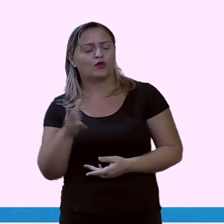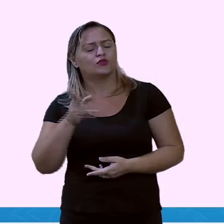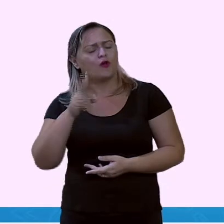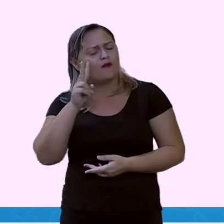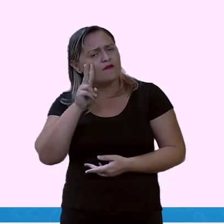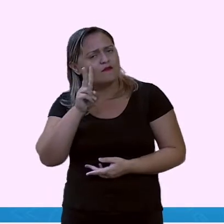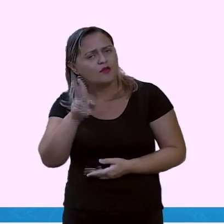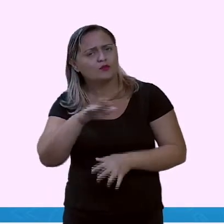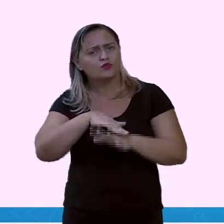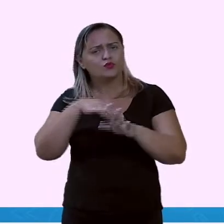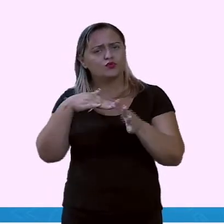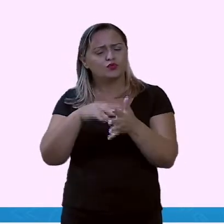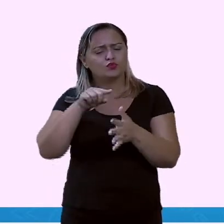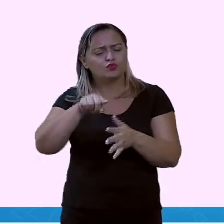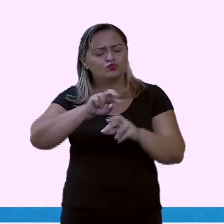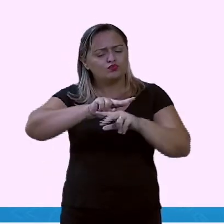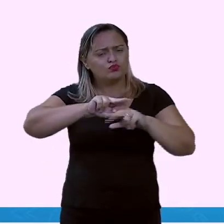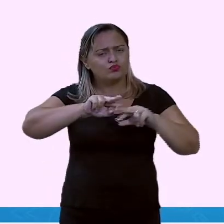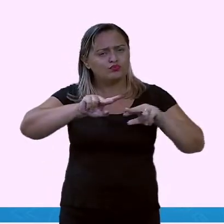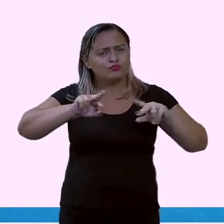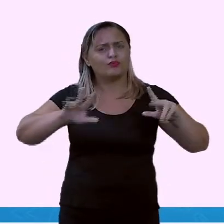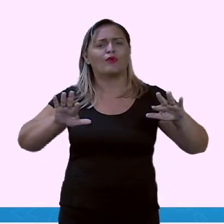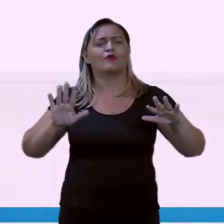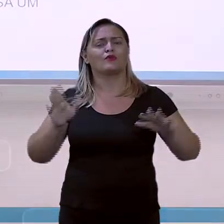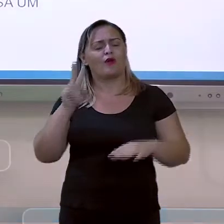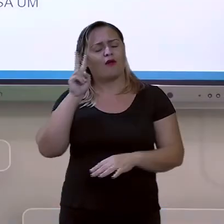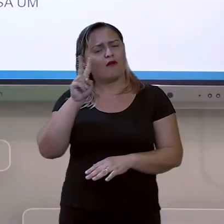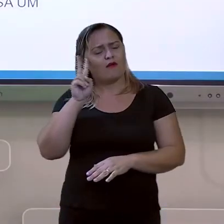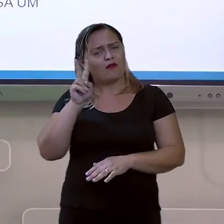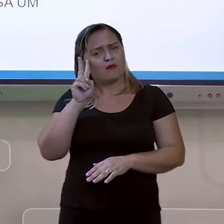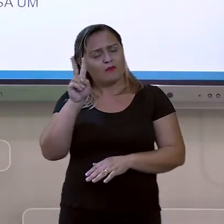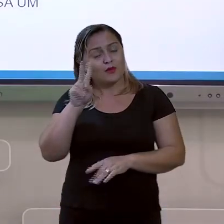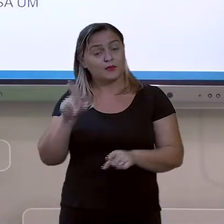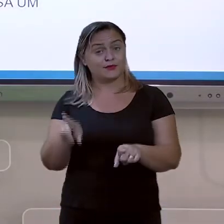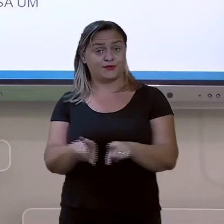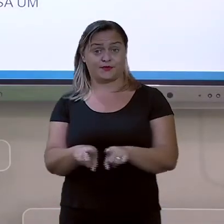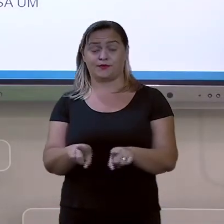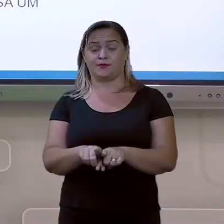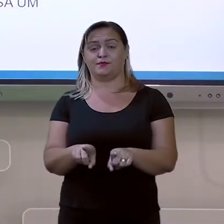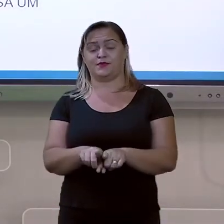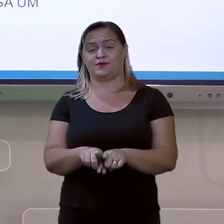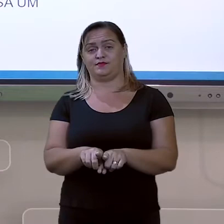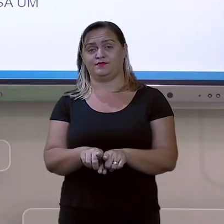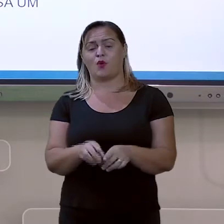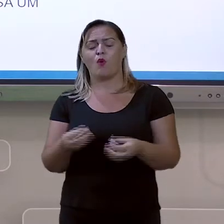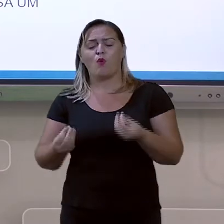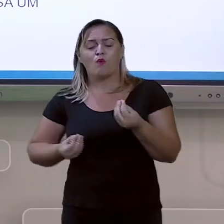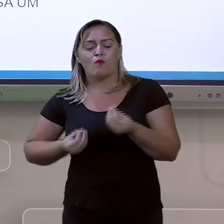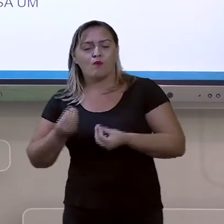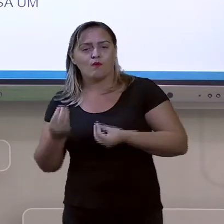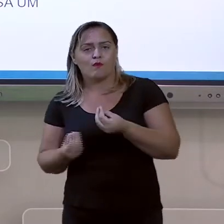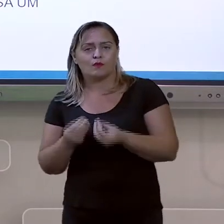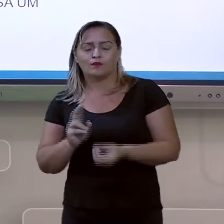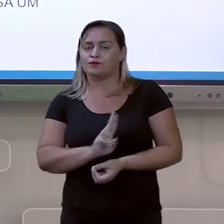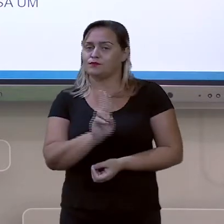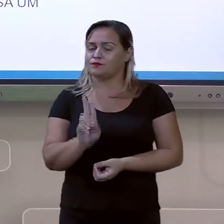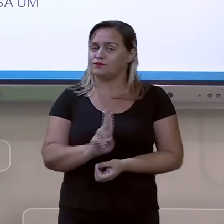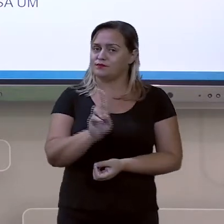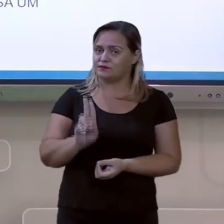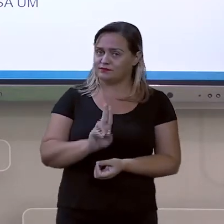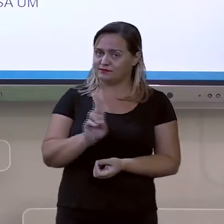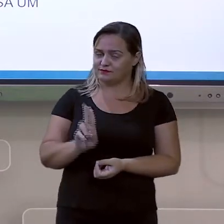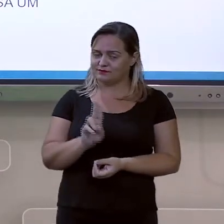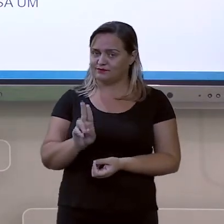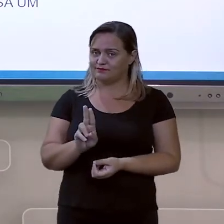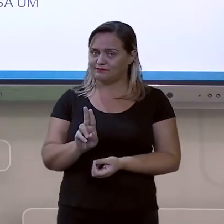nossa pontuação, já relembramos a nossa pontuação, já vimos como usamos a nossa